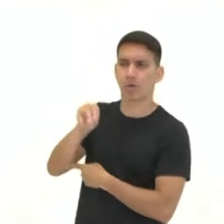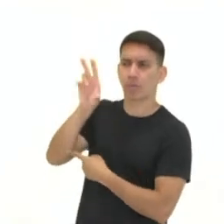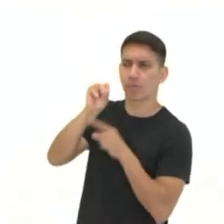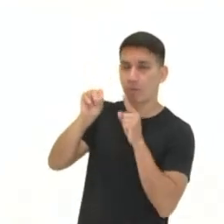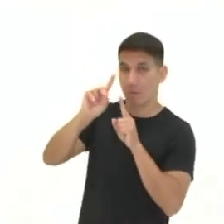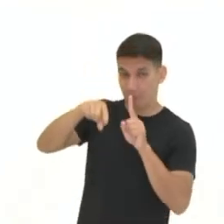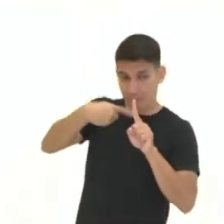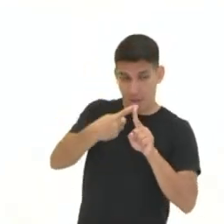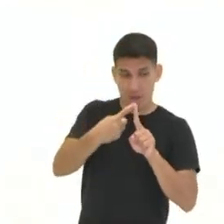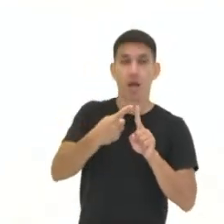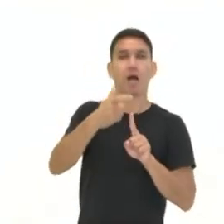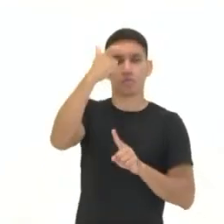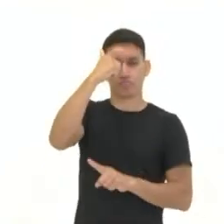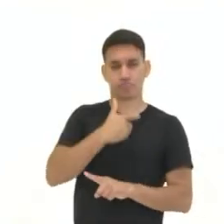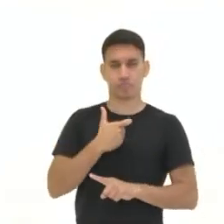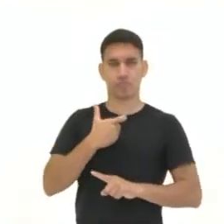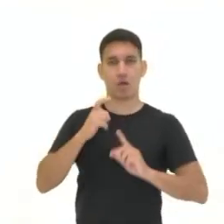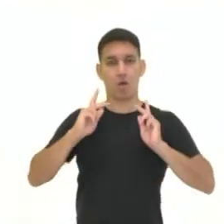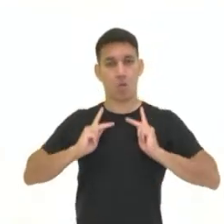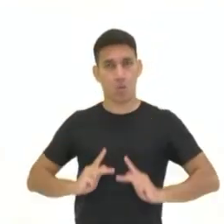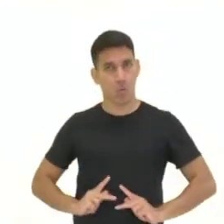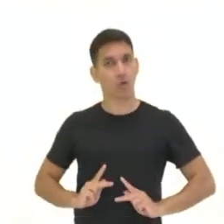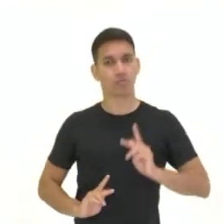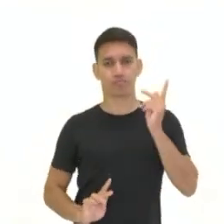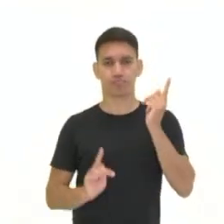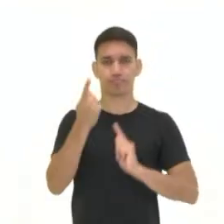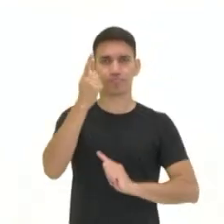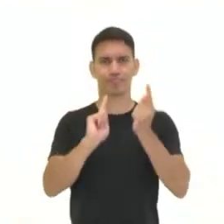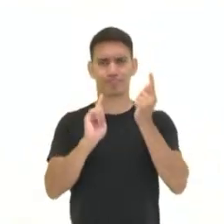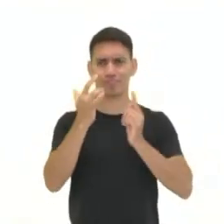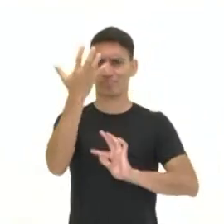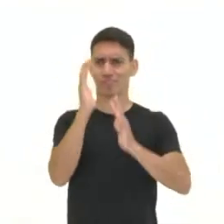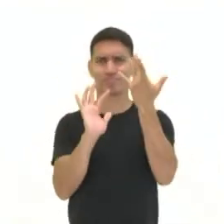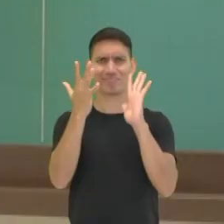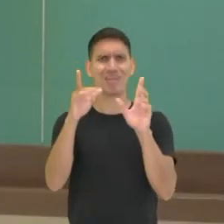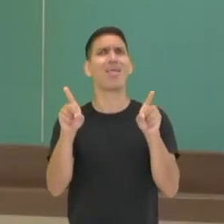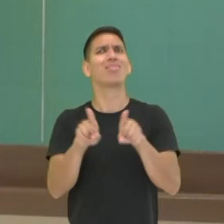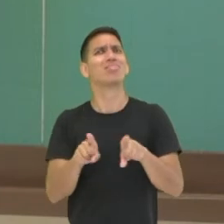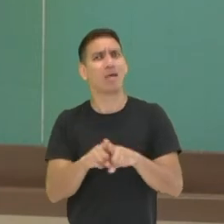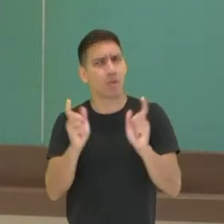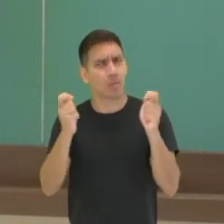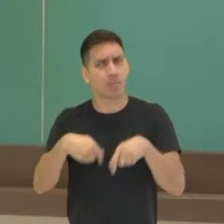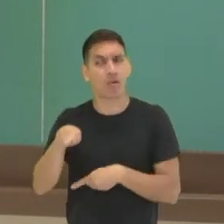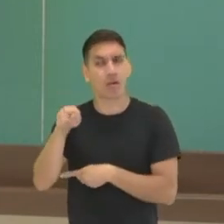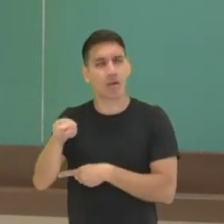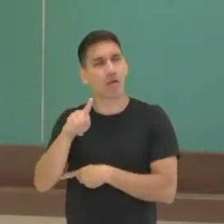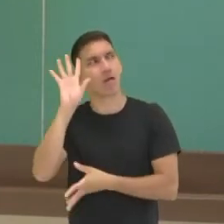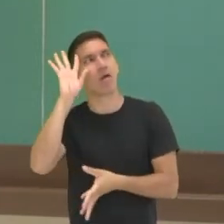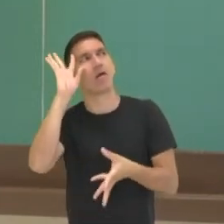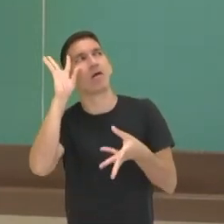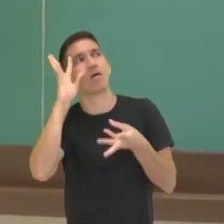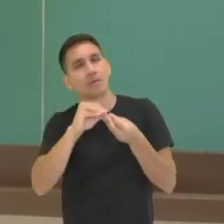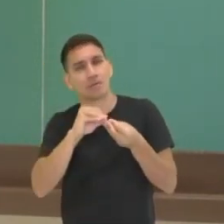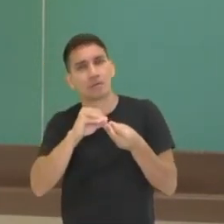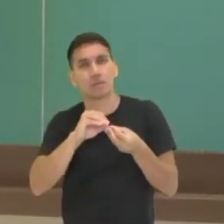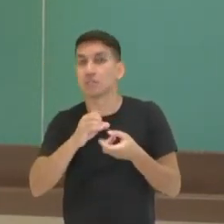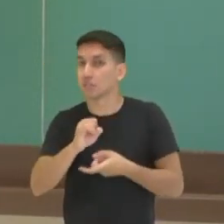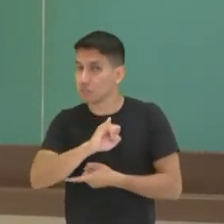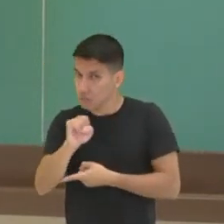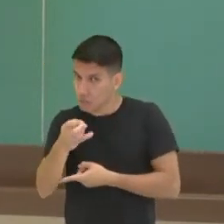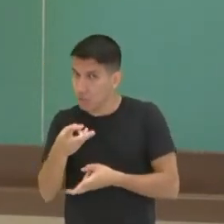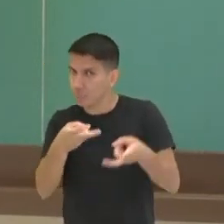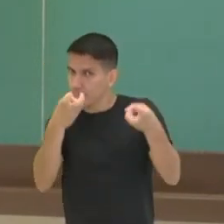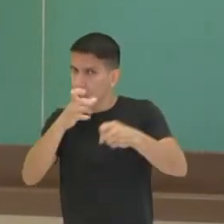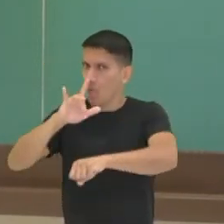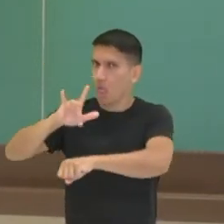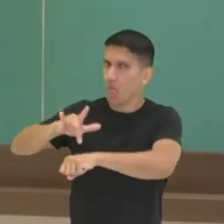são importantes para o seu entendimento, né? Então, quando a gente vai analisar a ironia presente num texto,